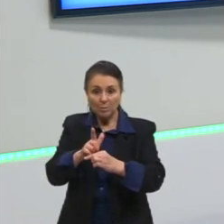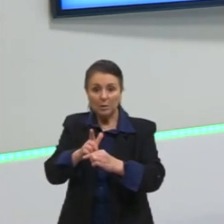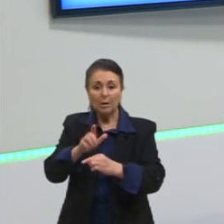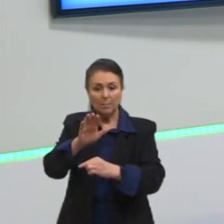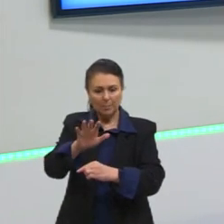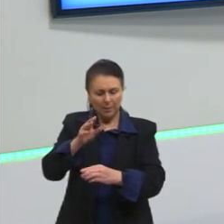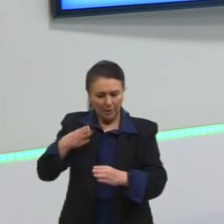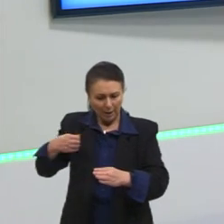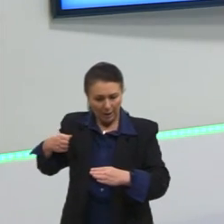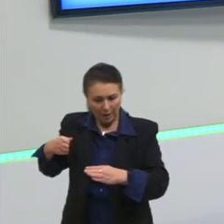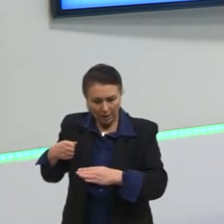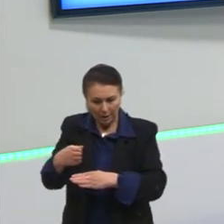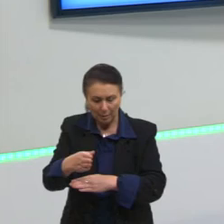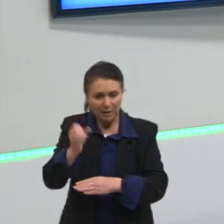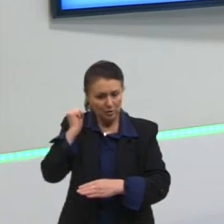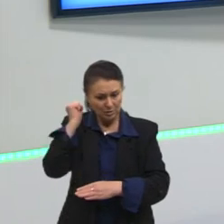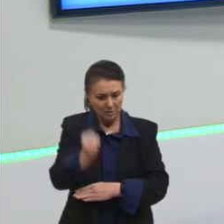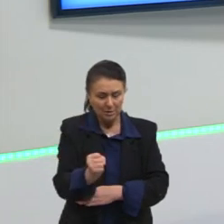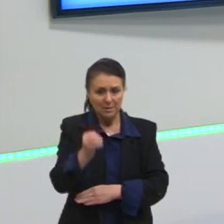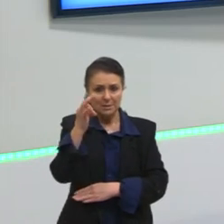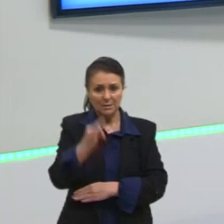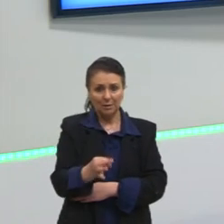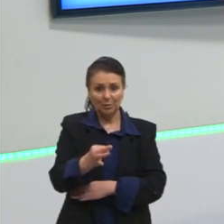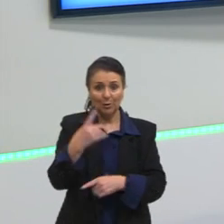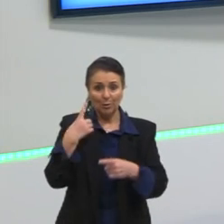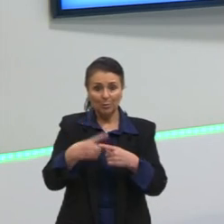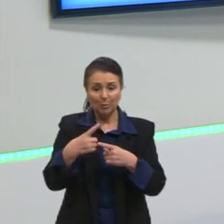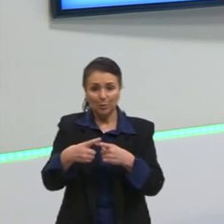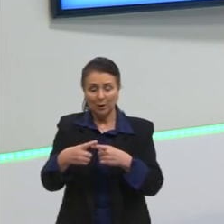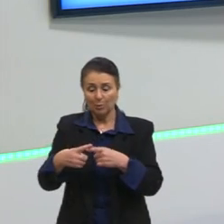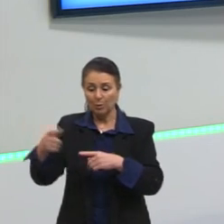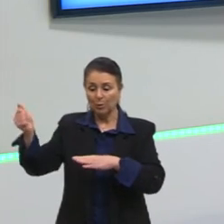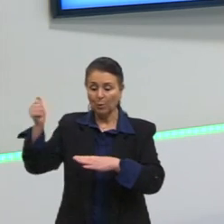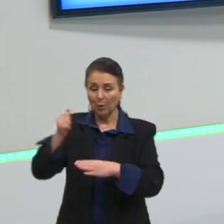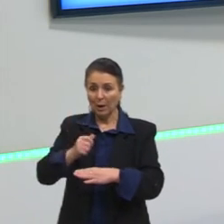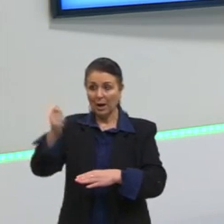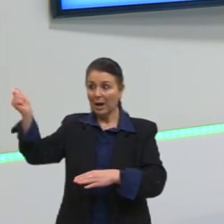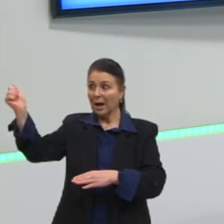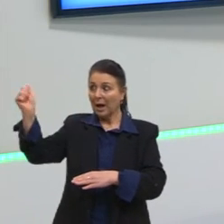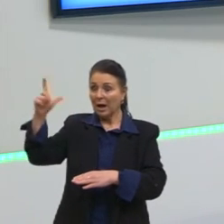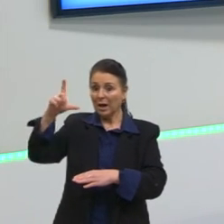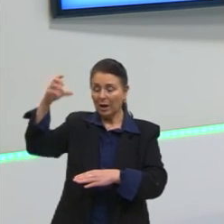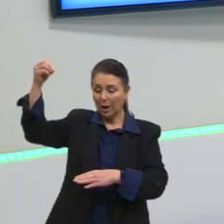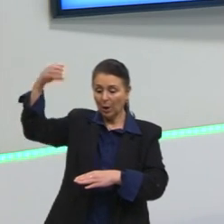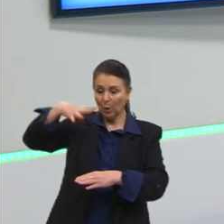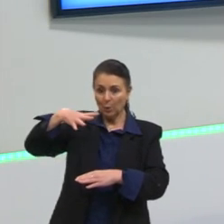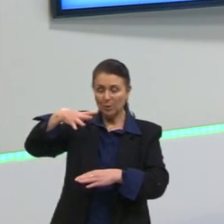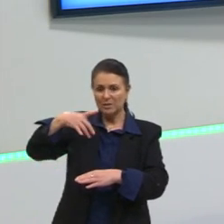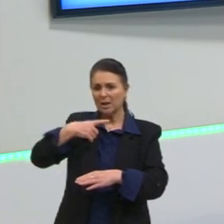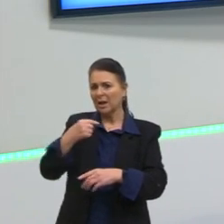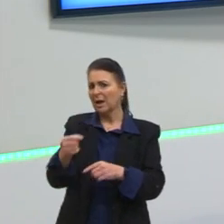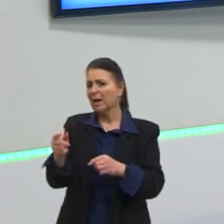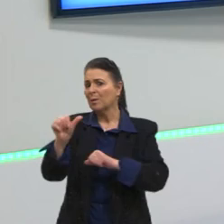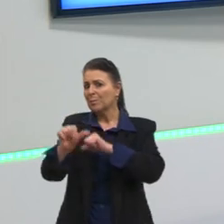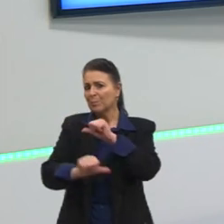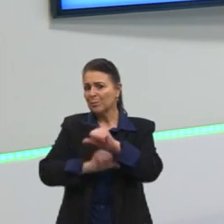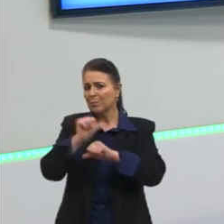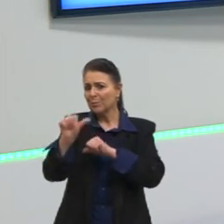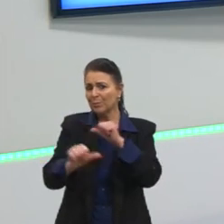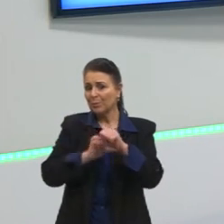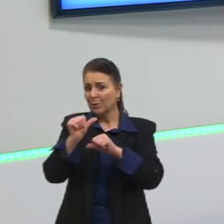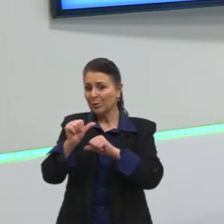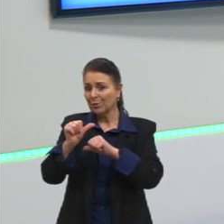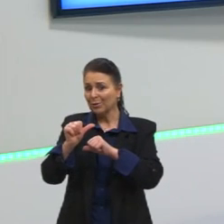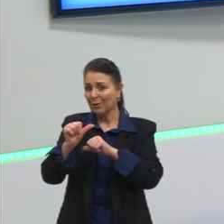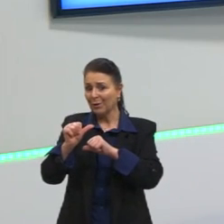peixe. Porque ele sabe que quando a luz entrou na água, ela sofreu refração. Por quê? Porque ela mudou de meio.